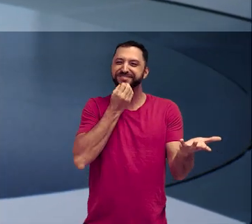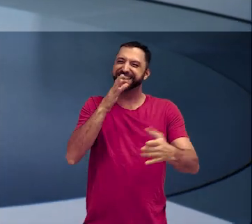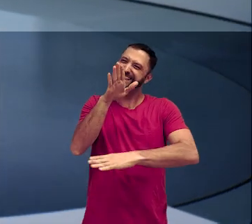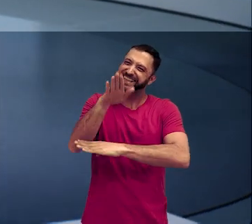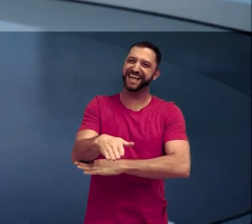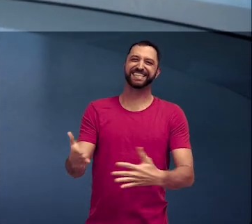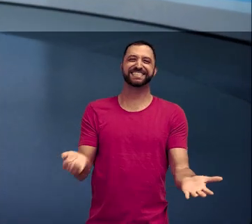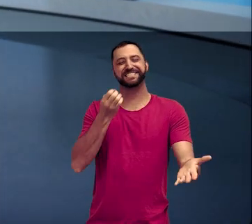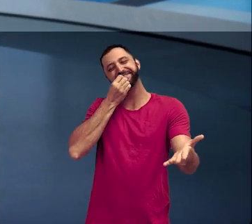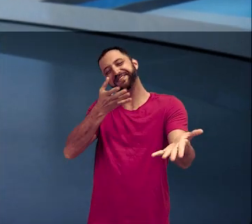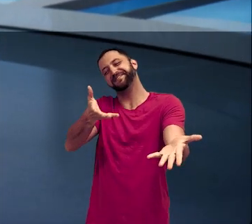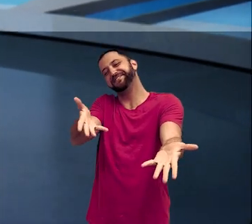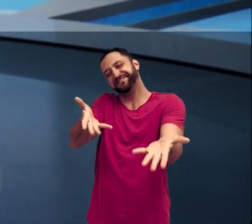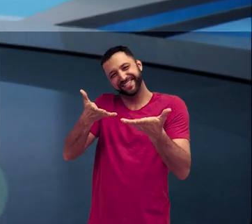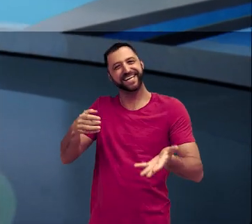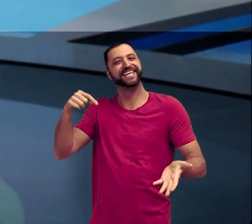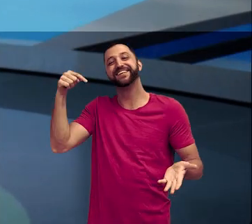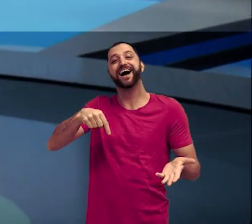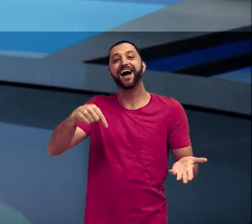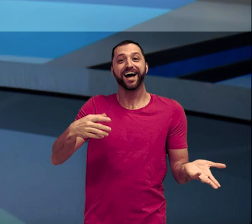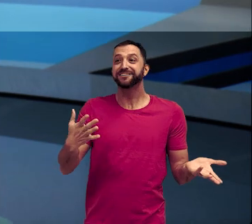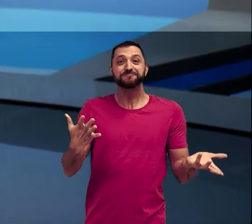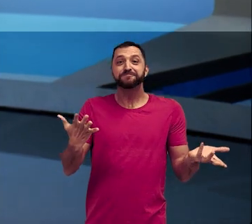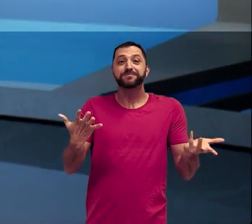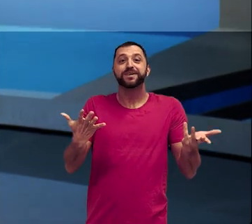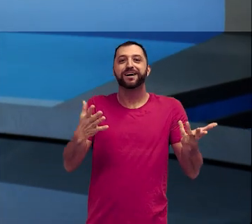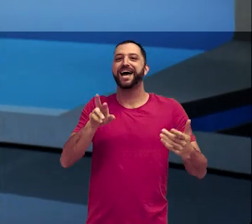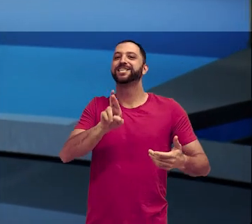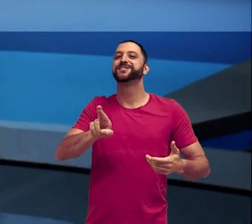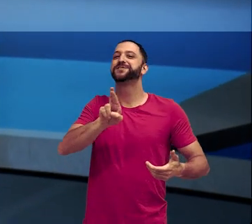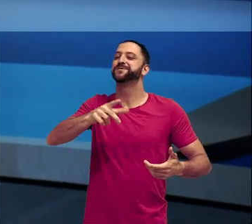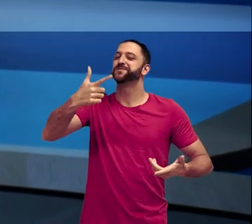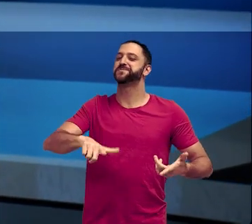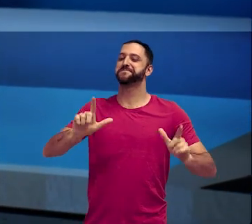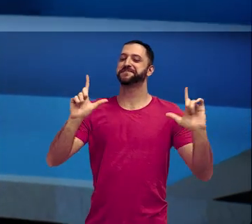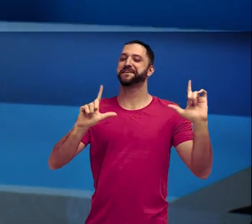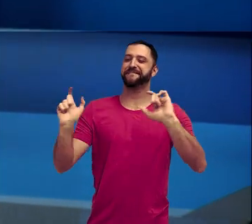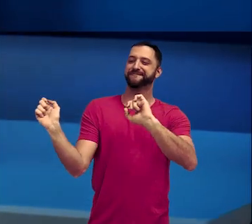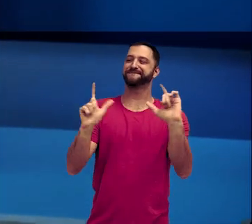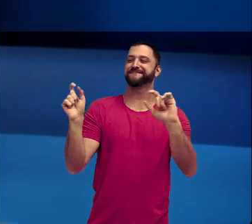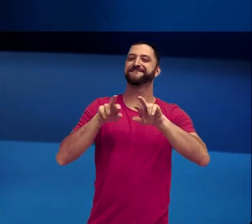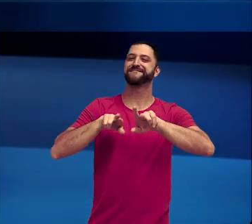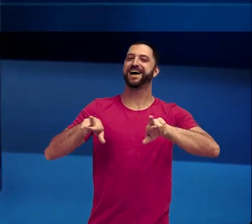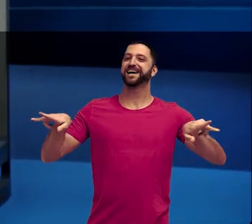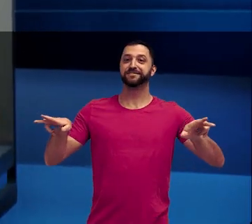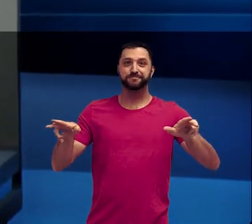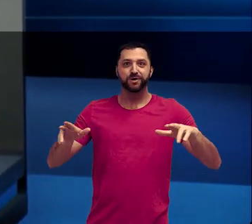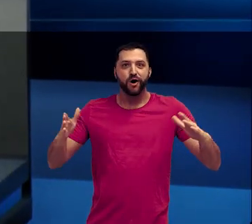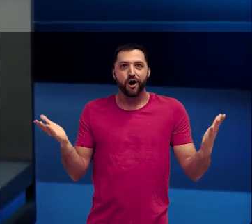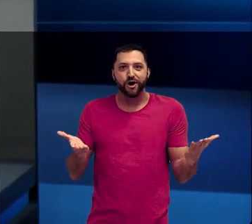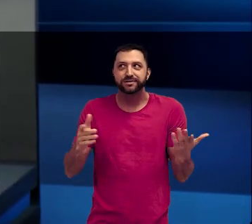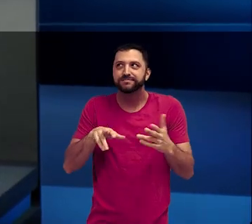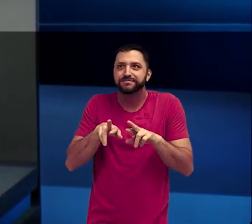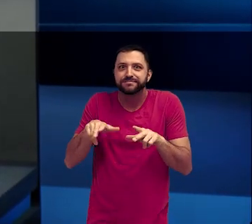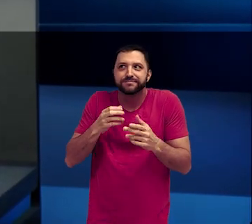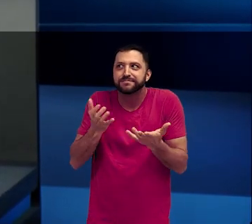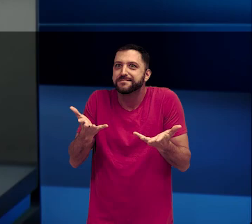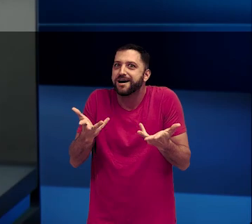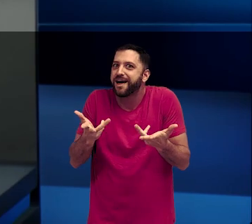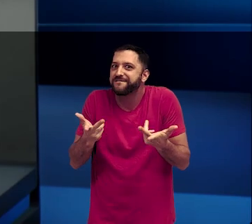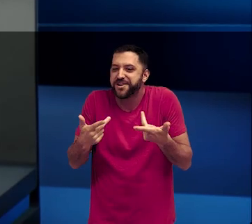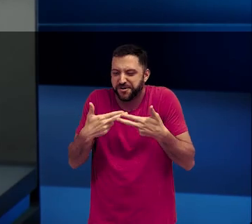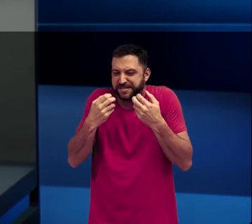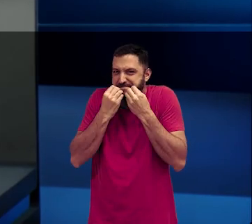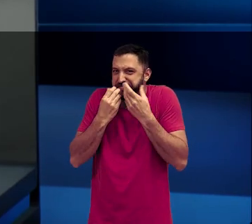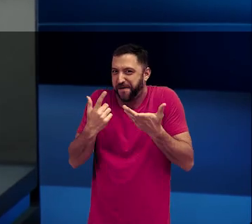povo, muito boa tarde. Sejam bem-vindos a mais uma edição do programa Ressoar. Começando, eu prometo pra vocês que o programa de hoje tá incrível,